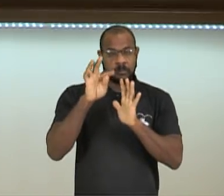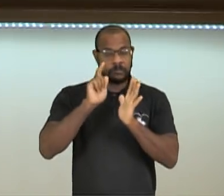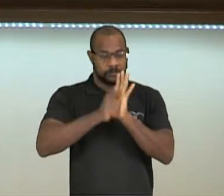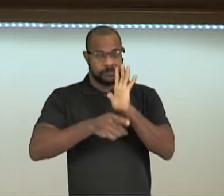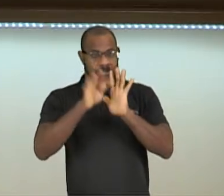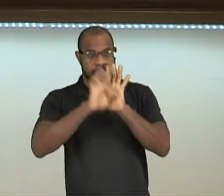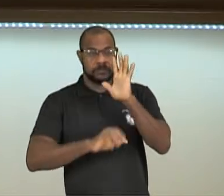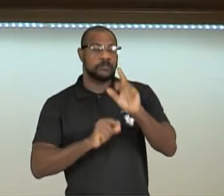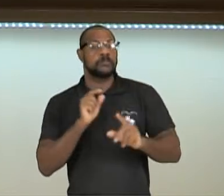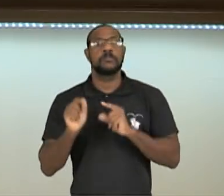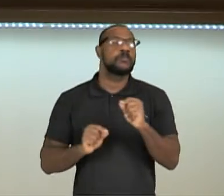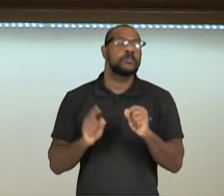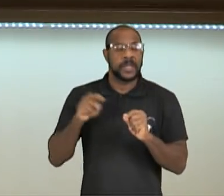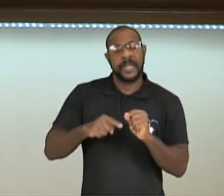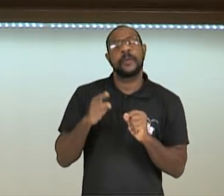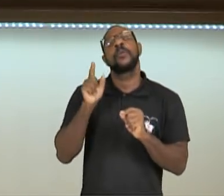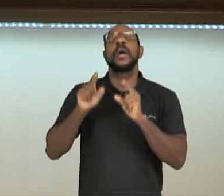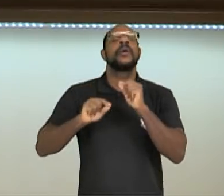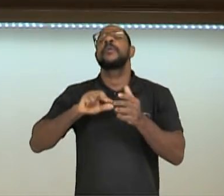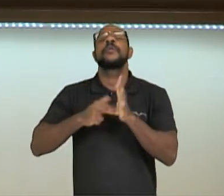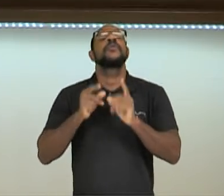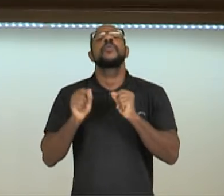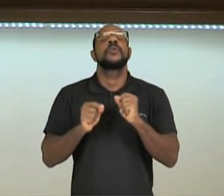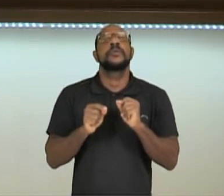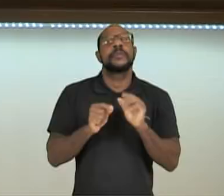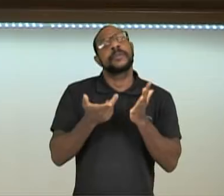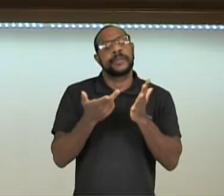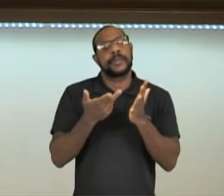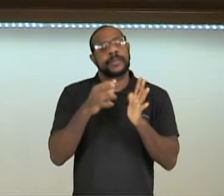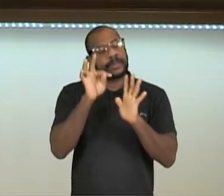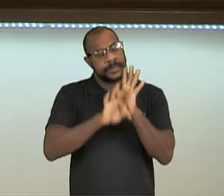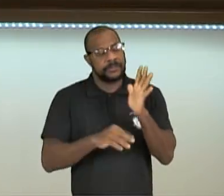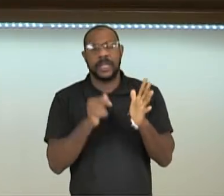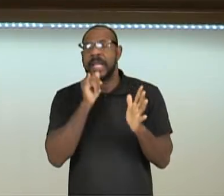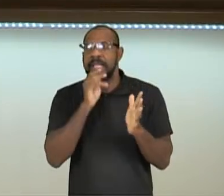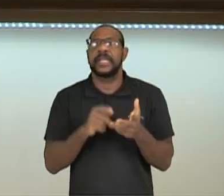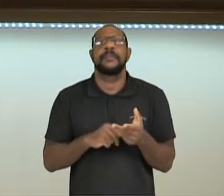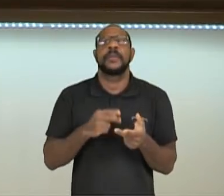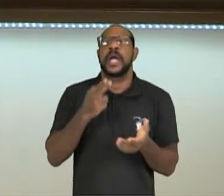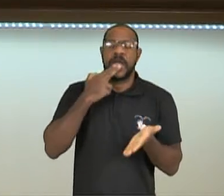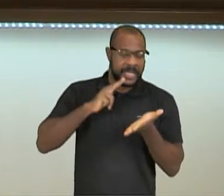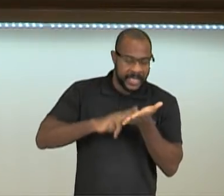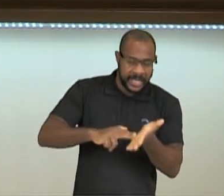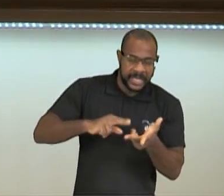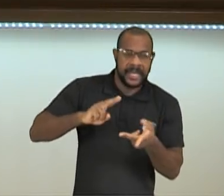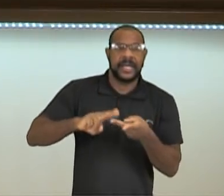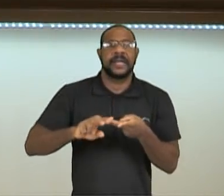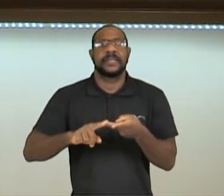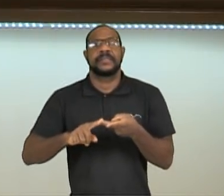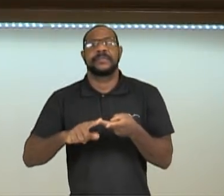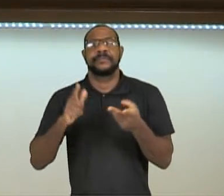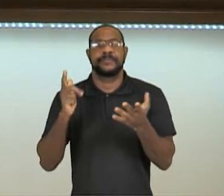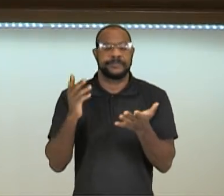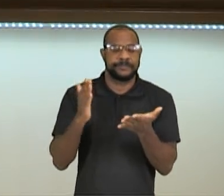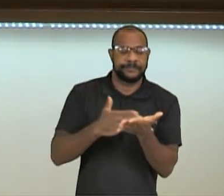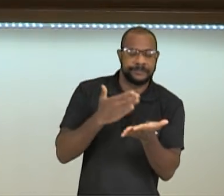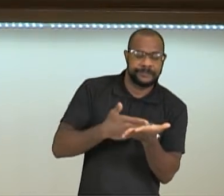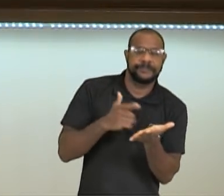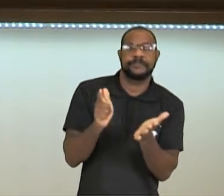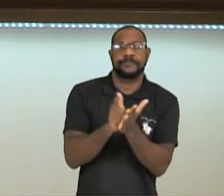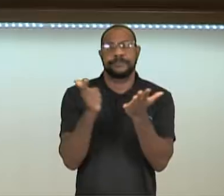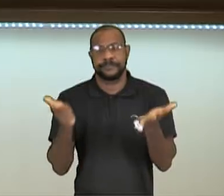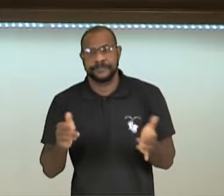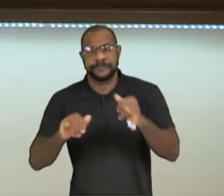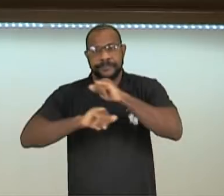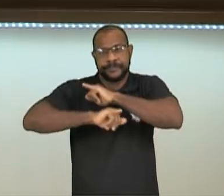o que nos representa como textos, né? Cartas, artigos de revista, notícias,